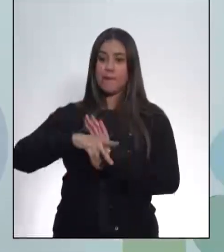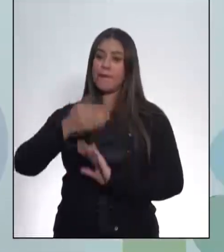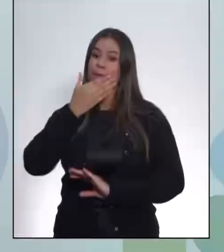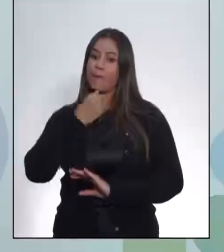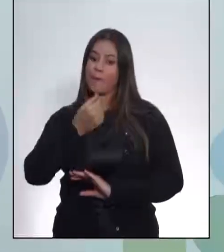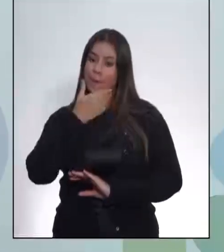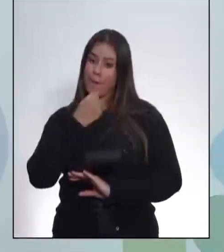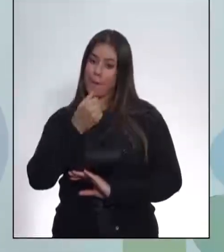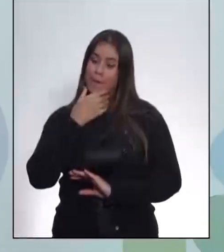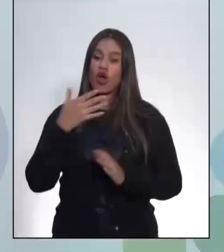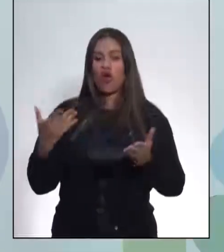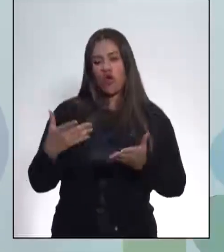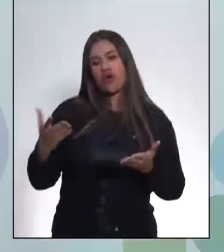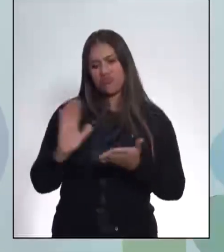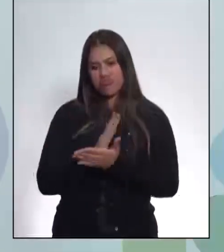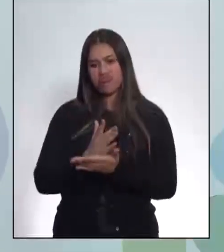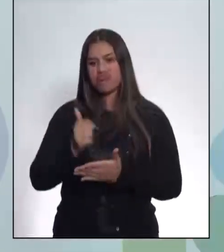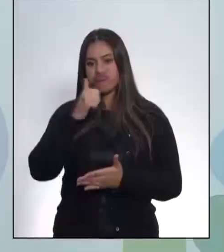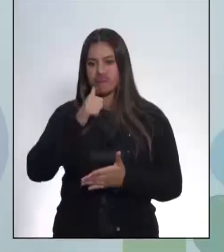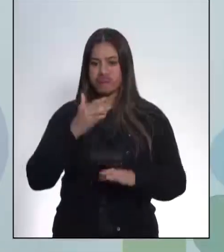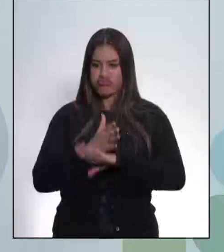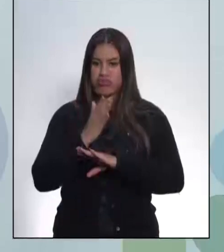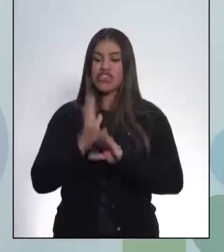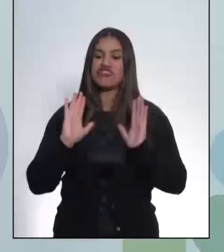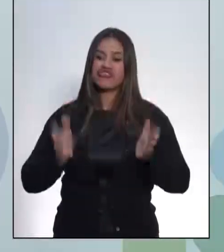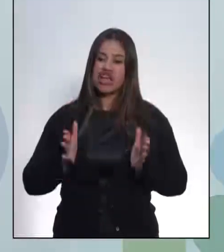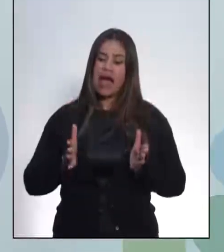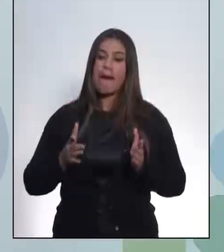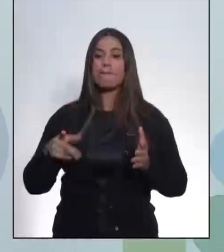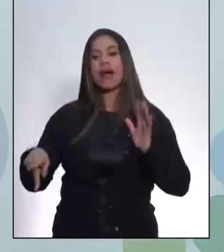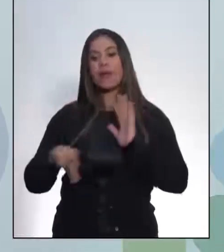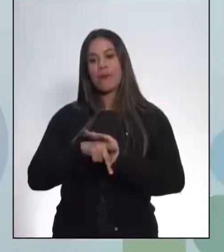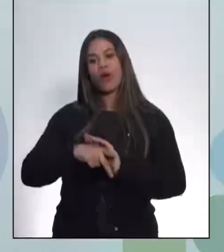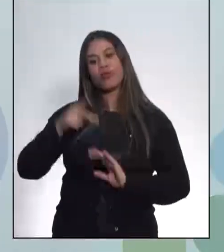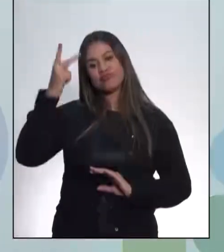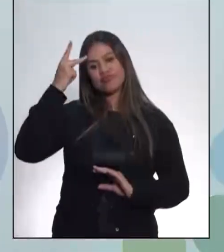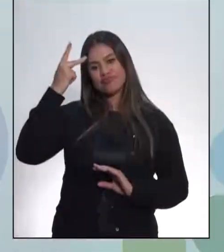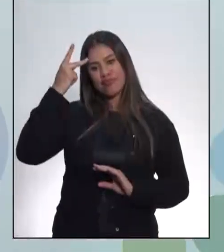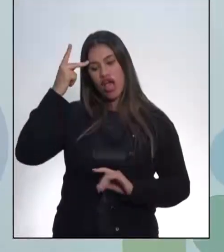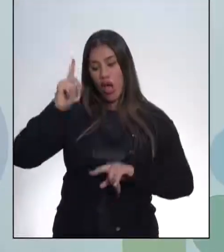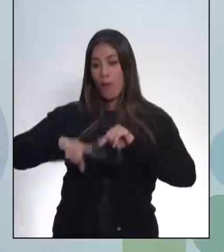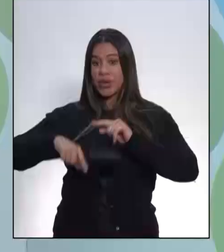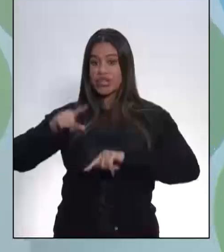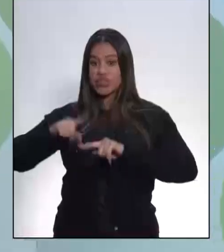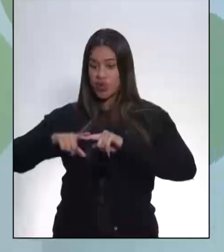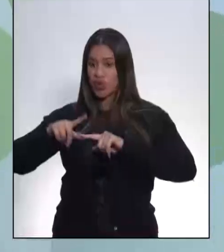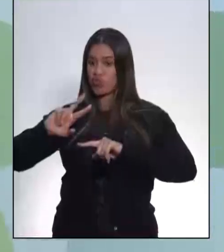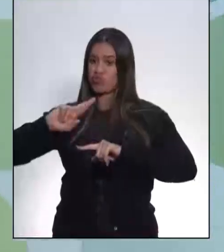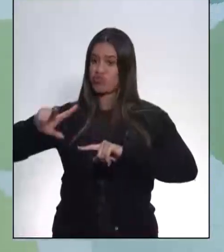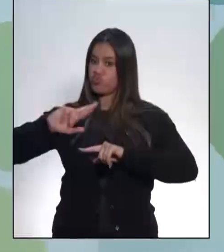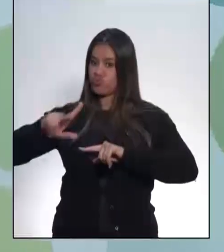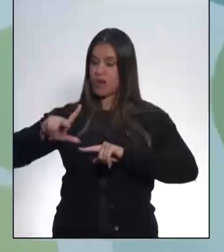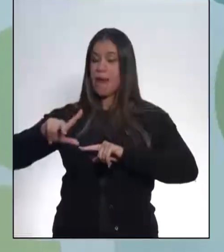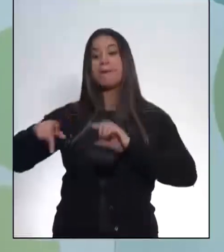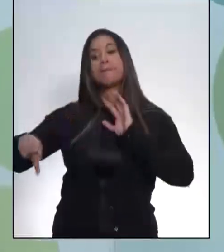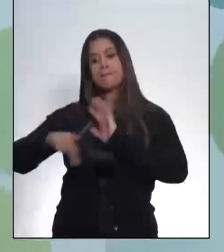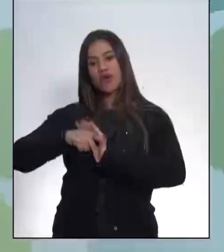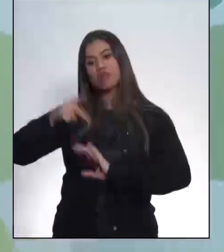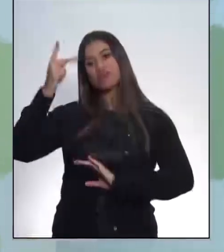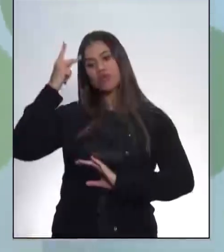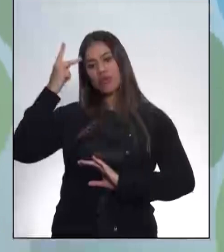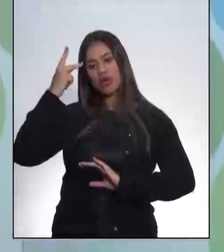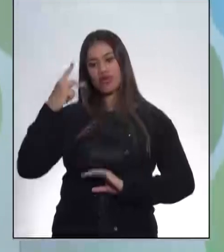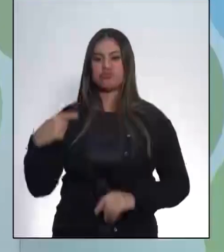aceita mulheres, mas é uma dança tipicamente paulista. É um patrimônio imaterial do povo paulista. Para quem não sabe, sim, senhores, eu